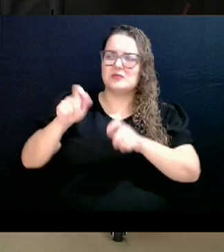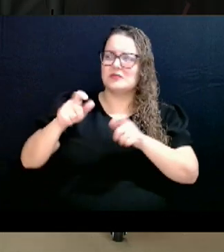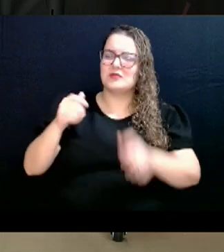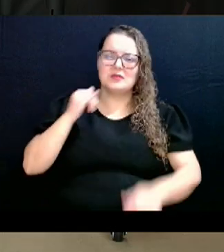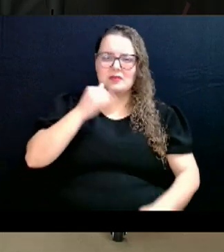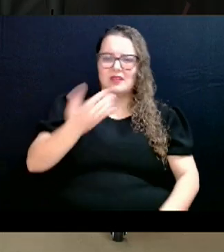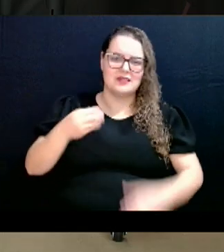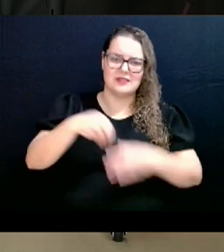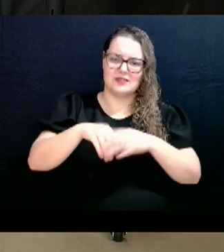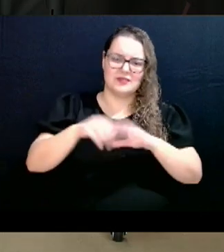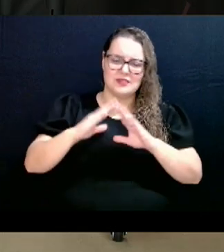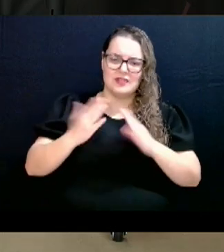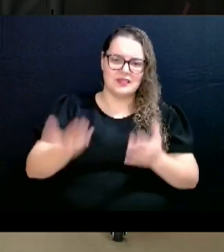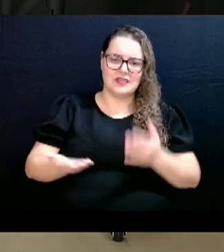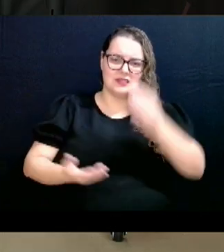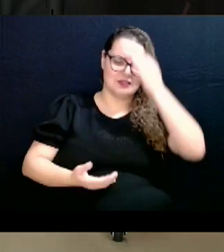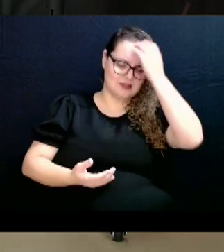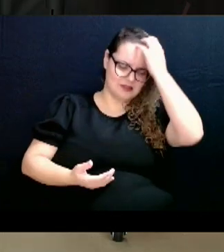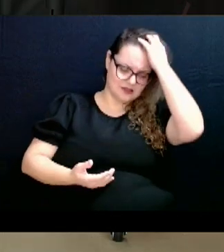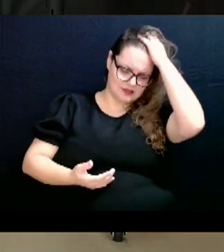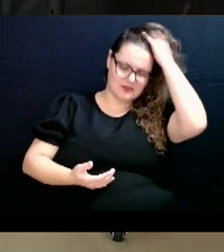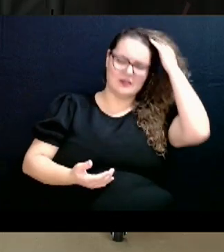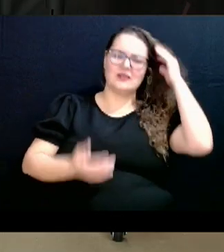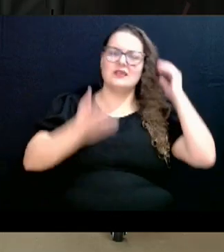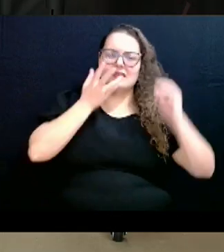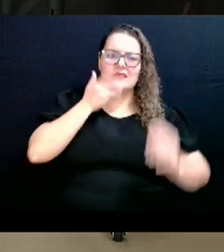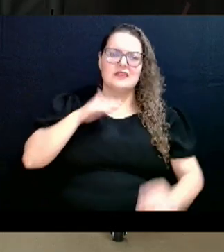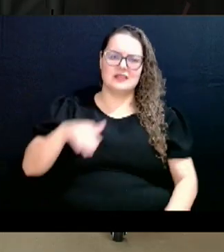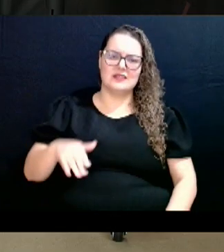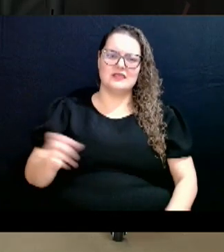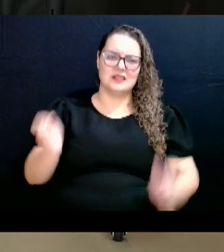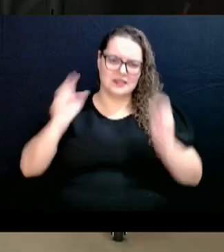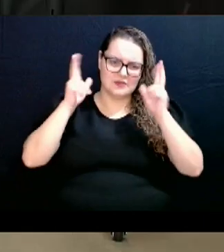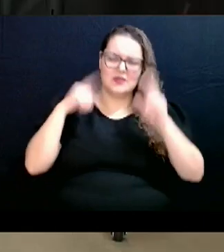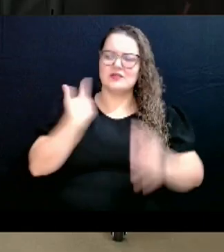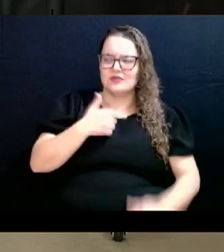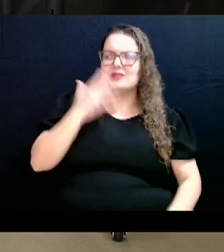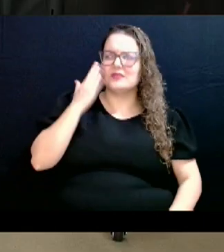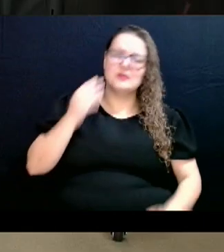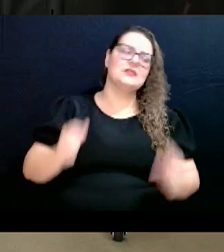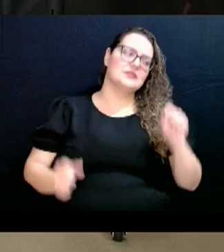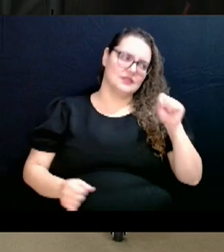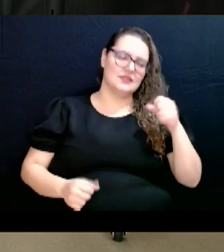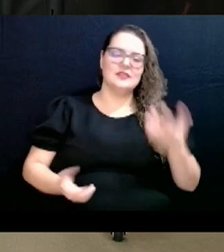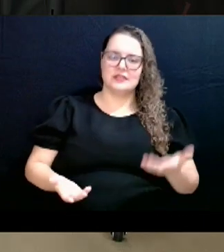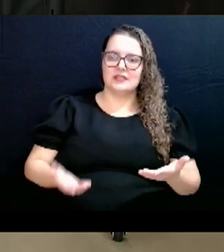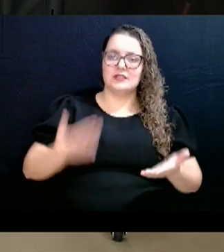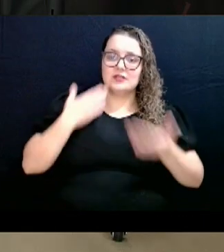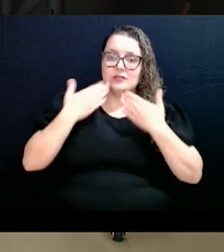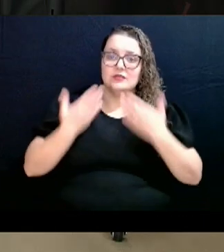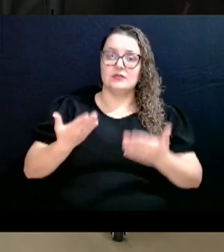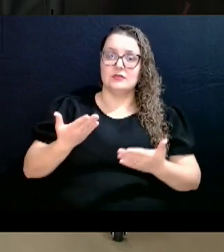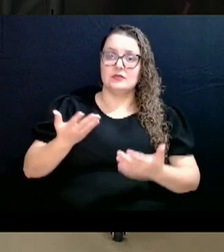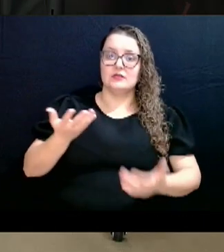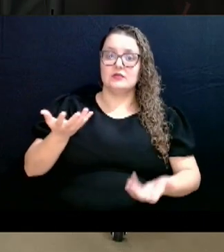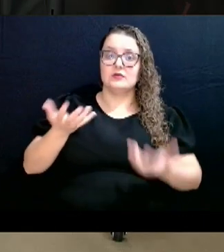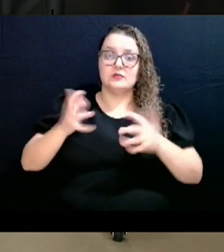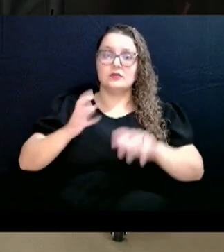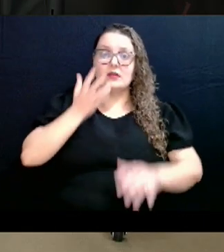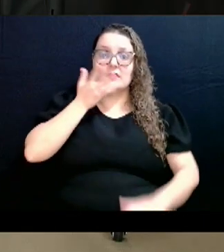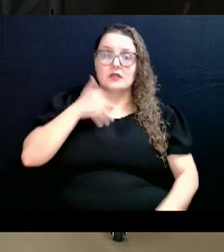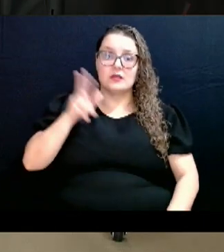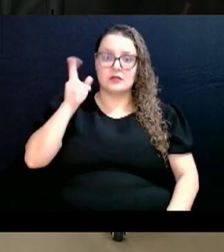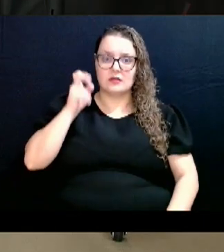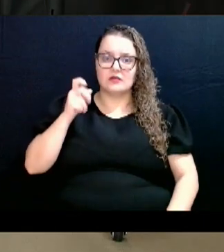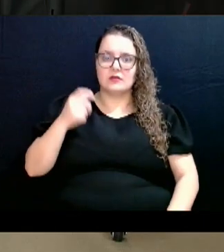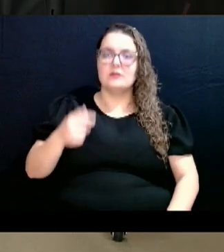né? A criança é muito esperta, a gente sabe disso, né? Então, às vezes a gente está conversando alguma coisa, você não quer que a criança ouve, mas a criança ela vai ouvir